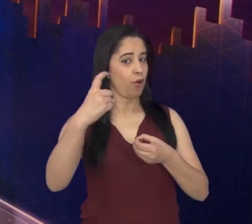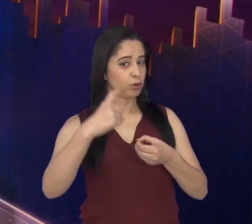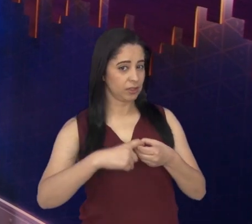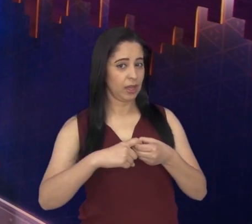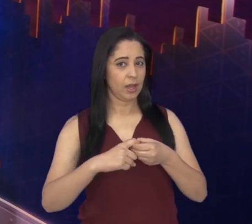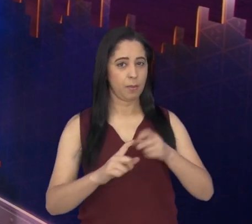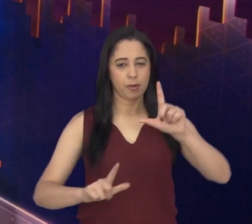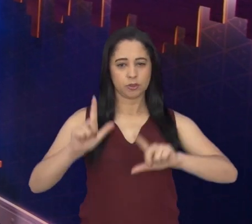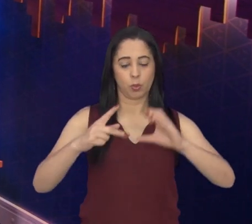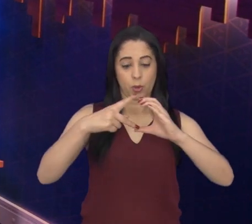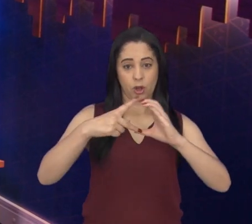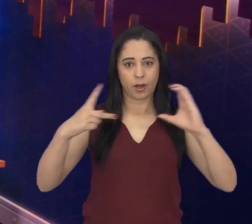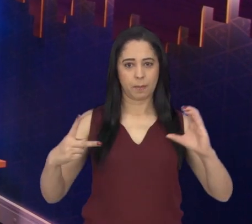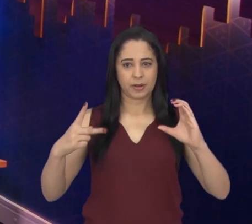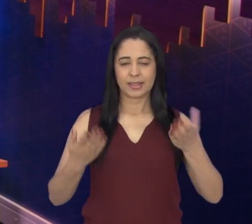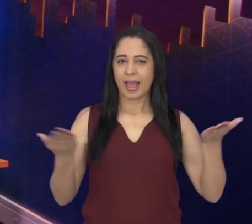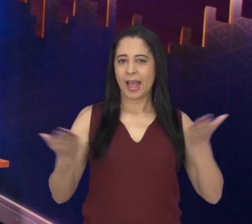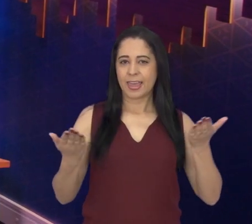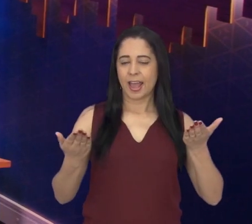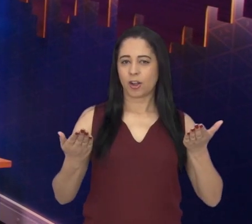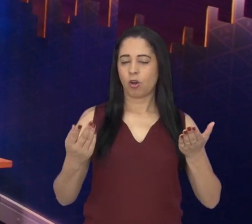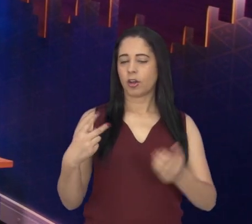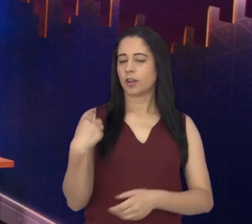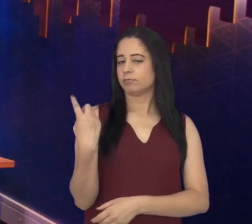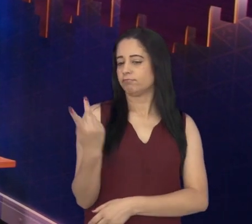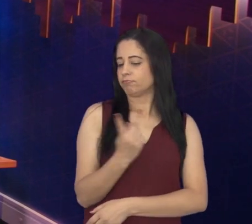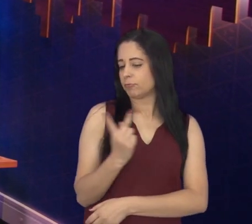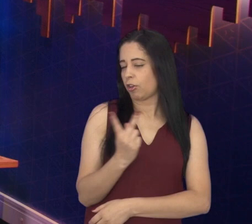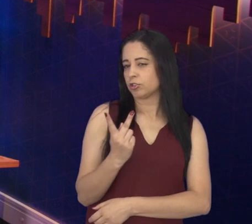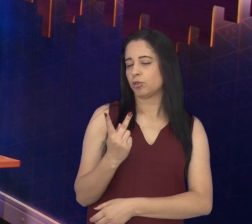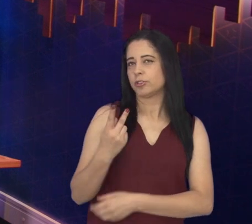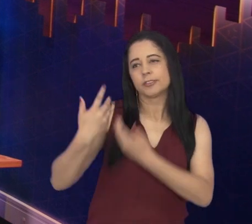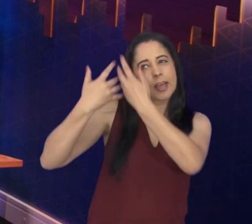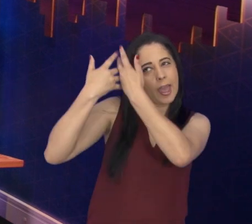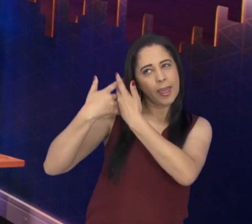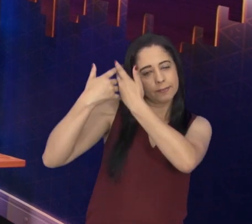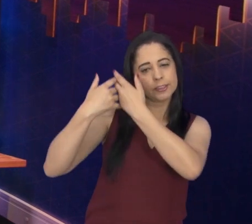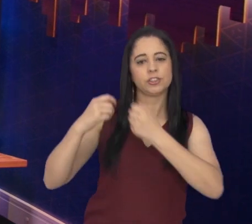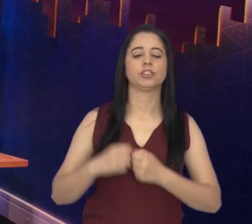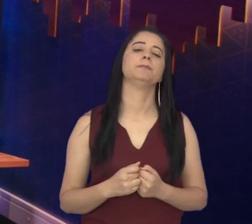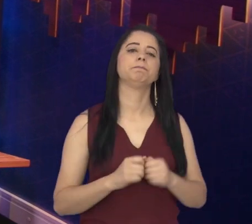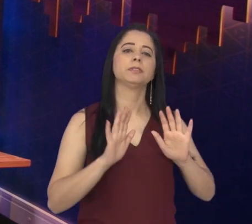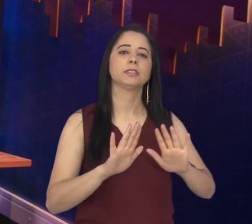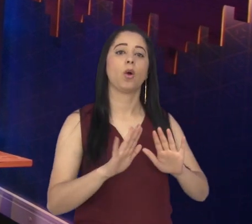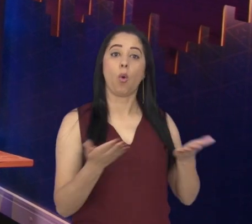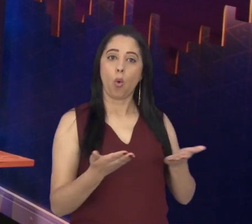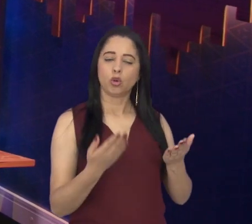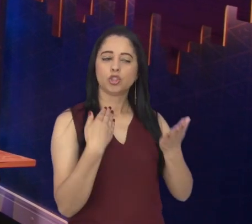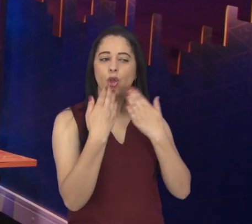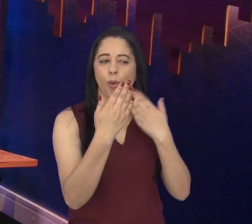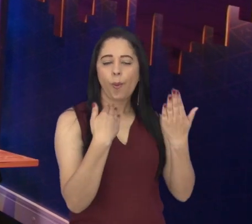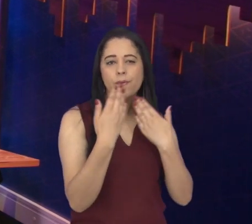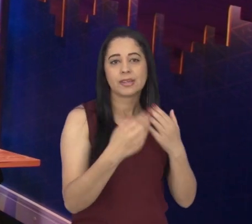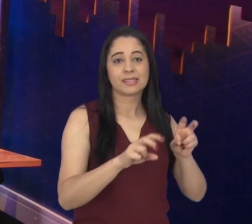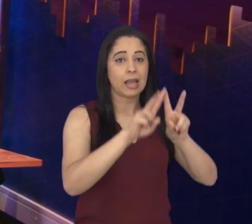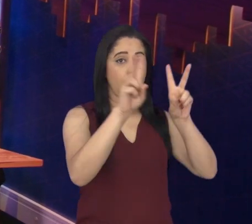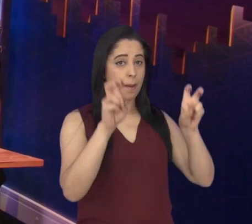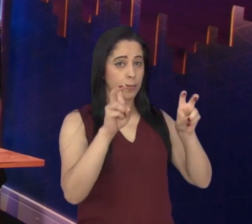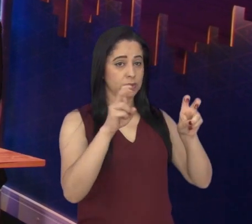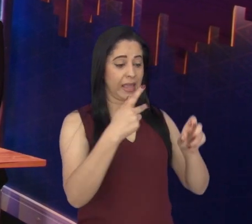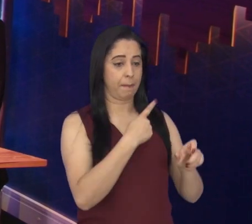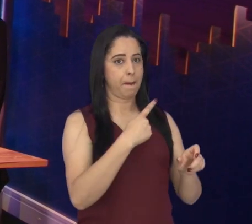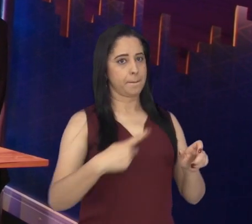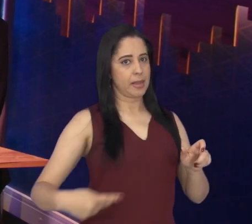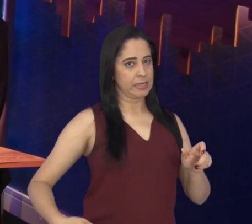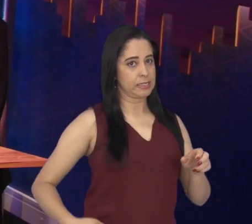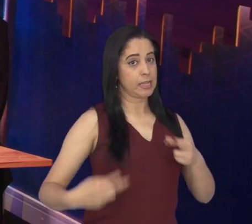Agora nós estamos de volta com o Pode Ser e nós vamos para as nossas considerações finais. Samu, hoje a gente falou então do papel do presidente,